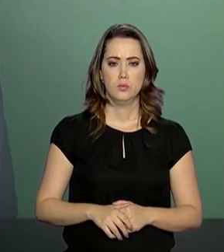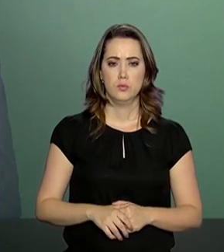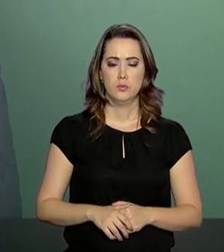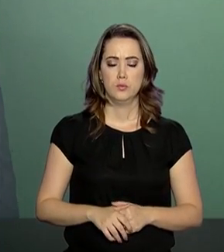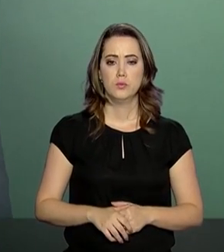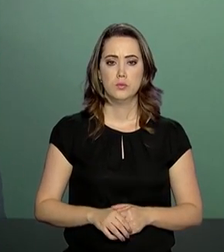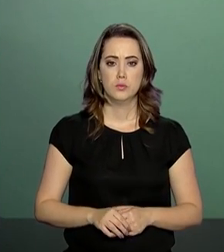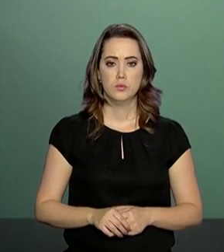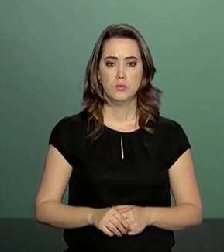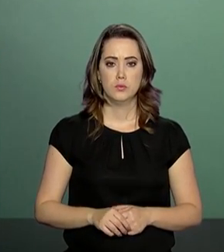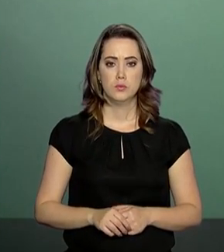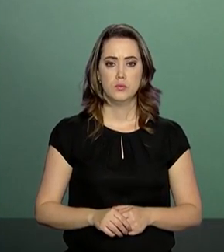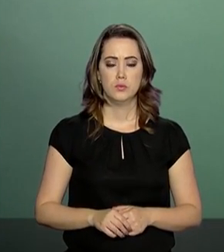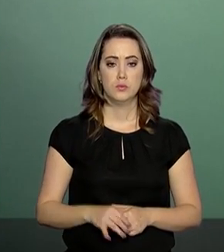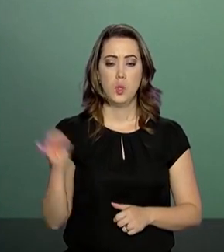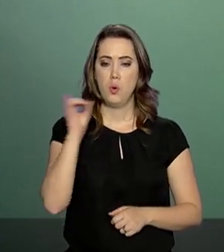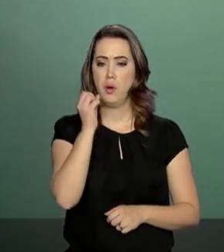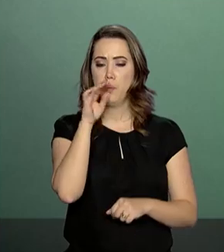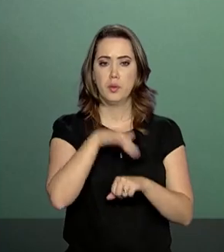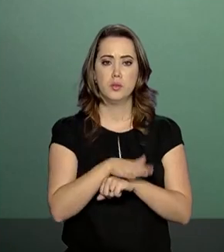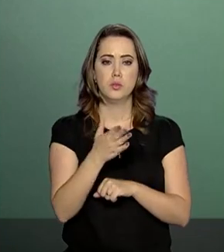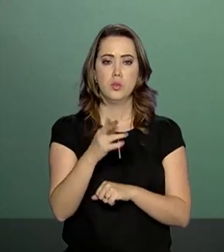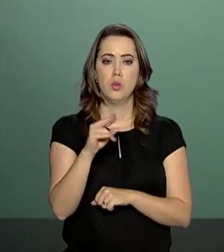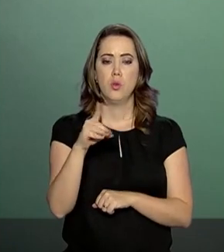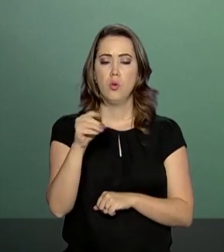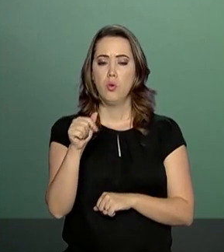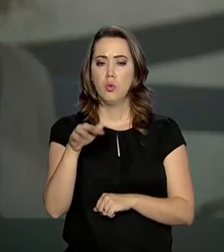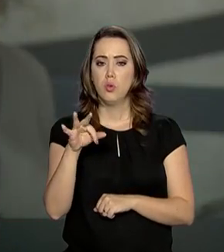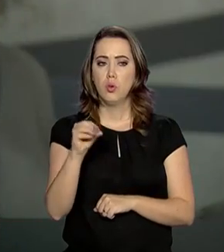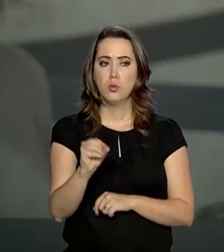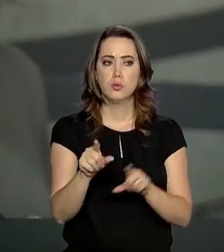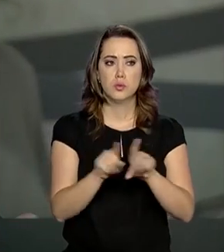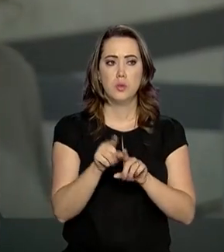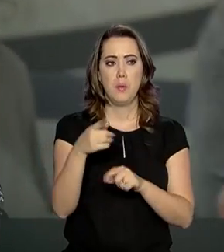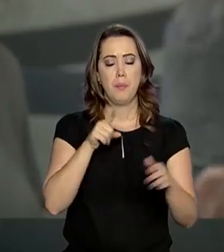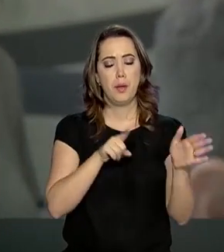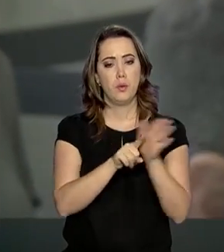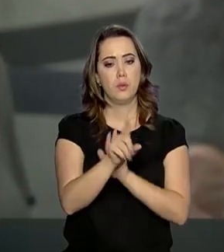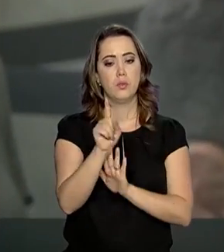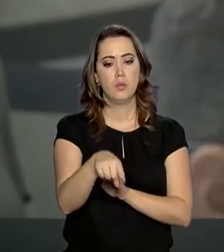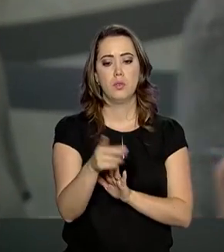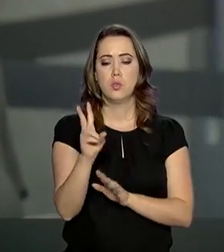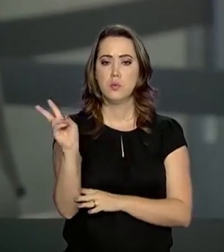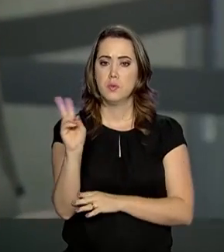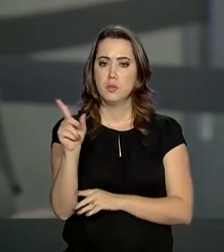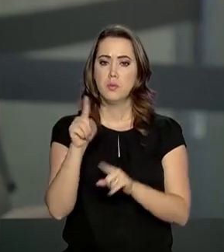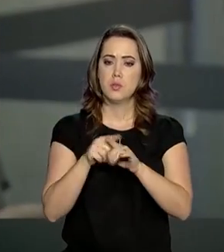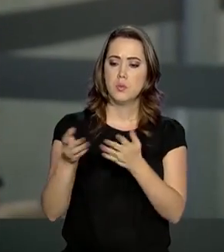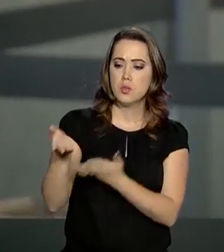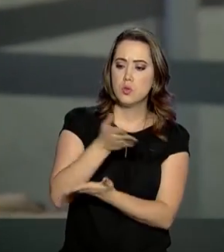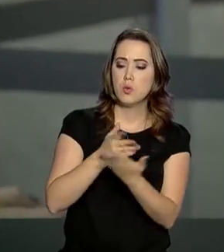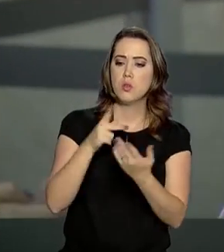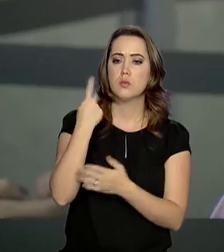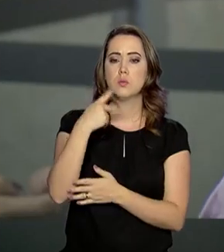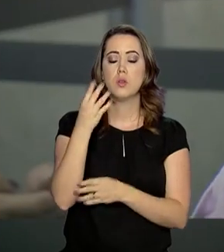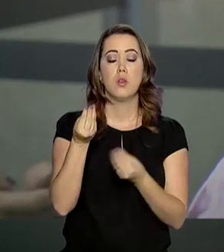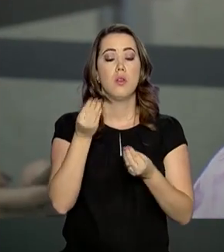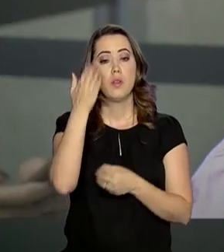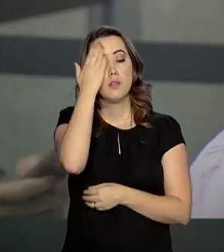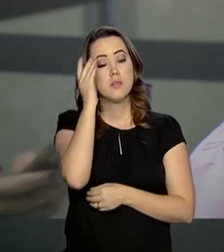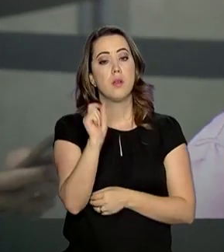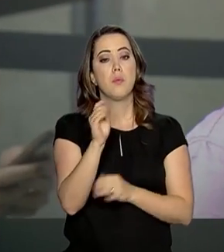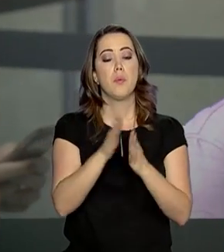brasileiro Boa noite porta-voz Rodolfo Costa do Correio Brasiliense a minha pergunta não é sobre Venezuela é sobre articulação política eu queria saber por